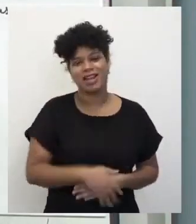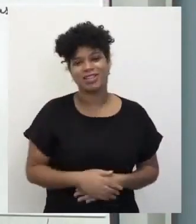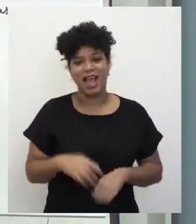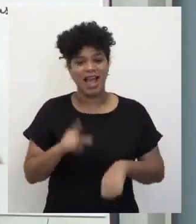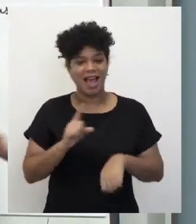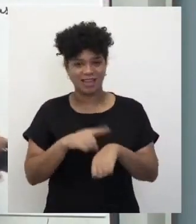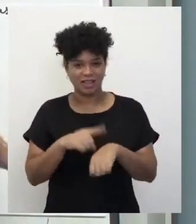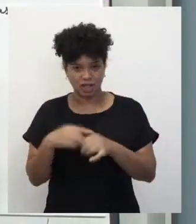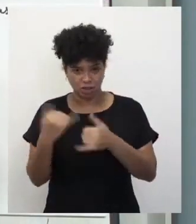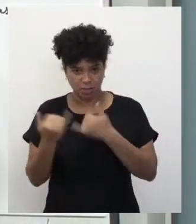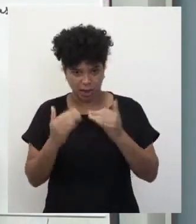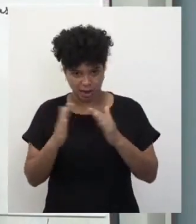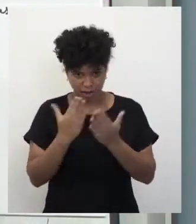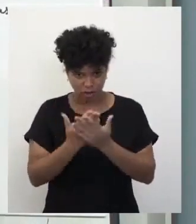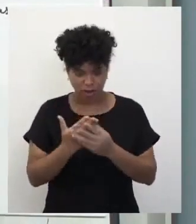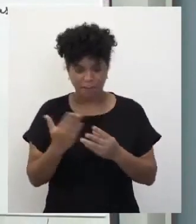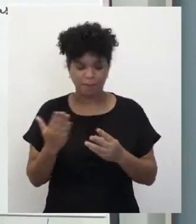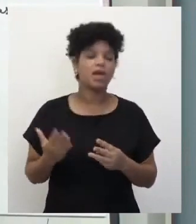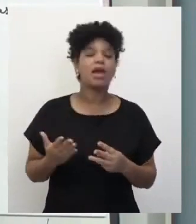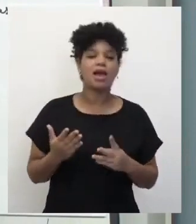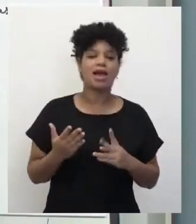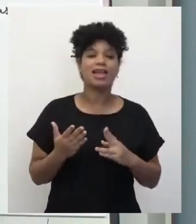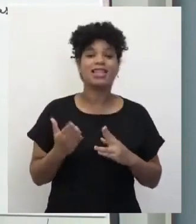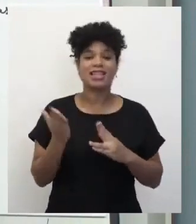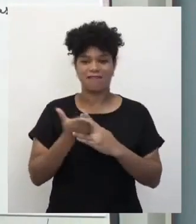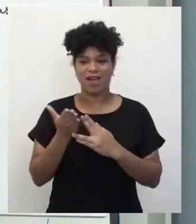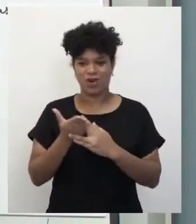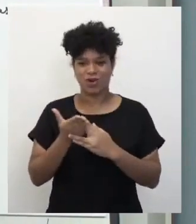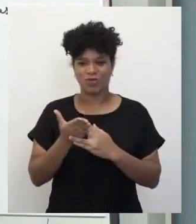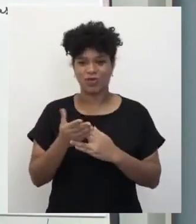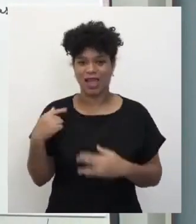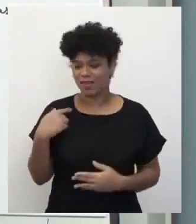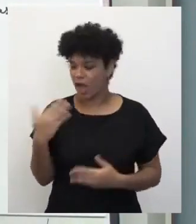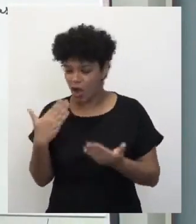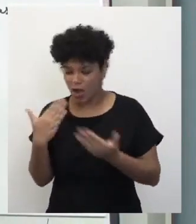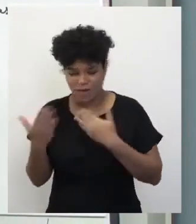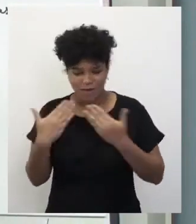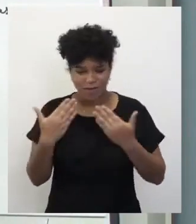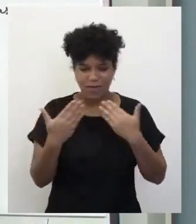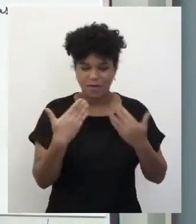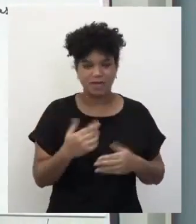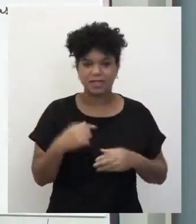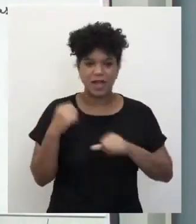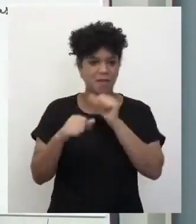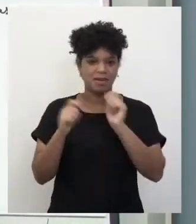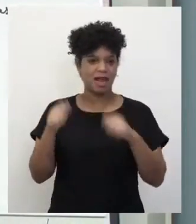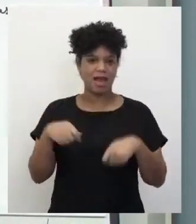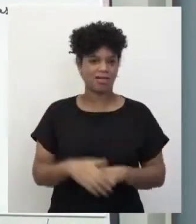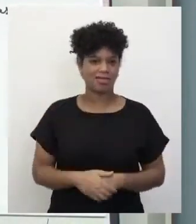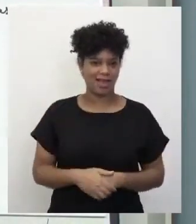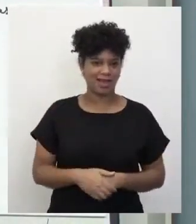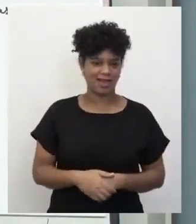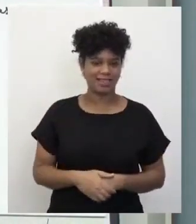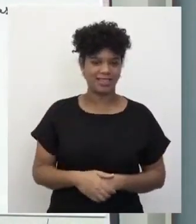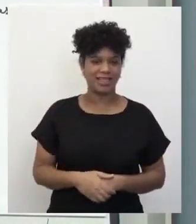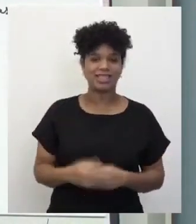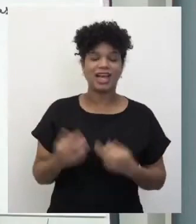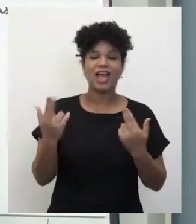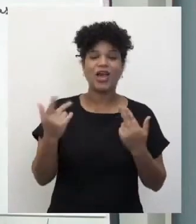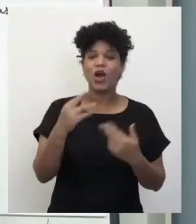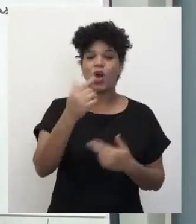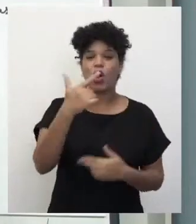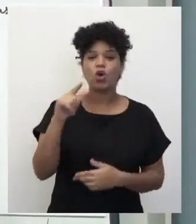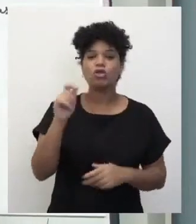recreio, todo mundo sentava embaixo da árvore, cada uma com a sua pasta, e vamos trocar papel de carta. Da mesma forma que as pessoas fazem isso com outros tipos de